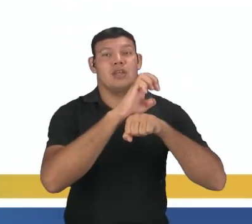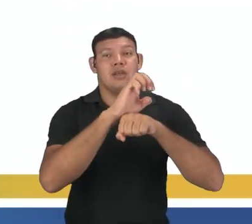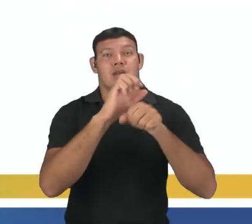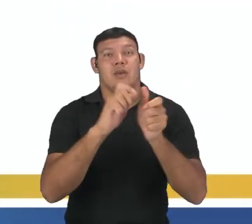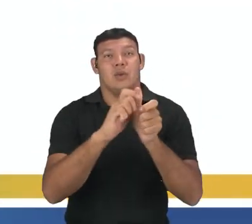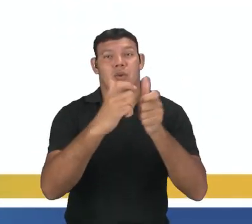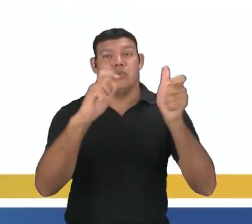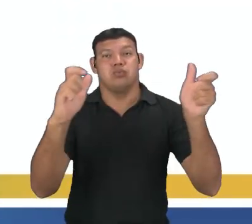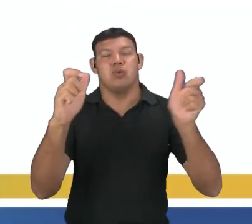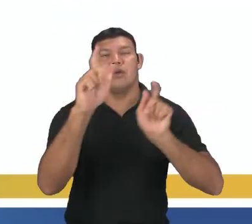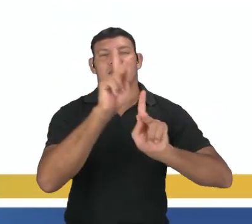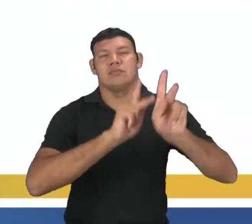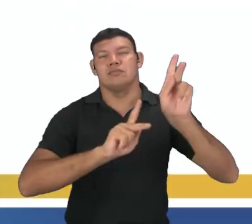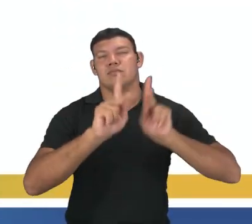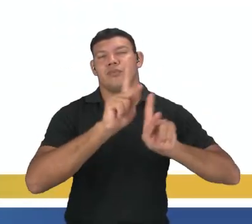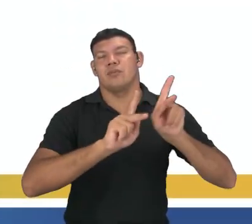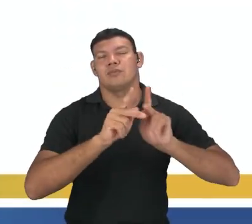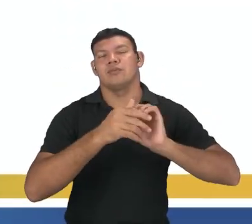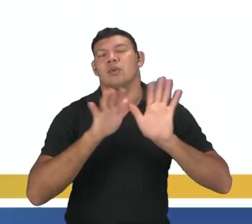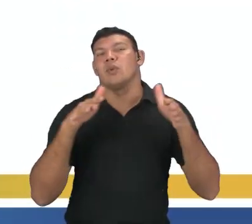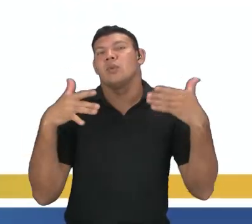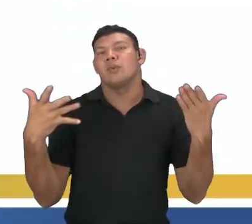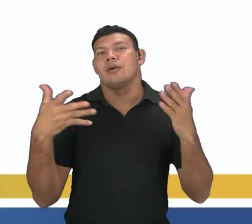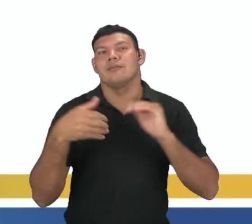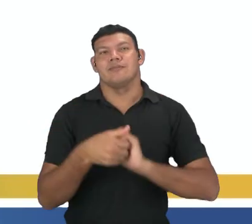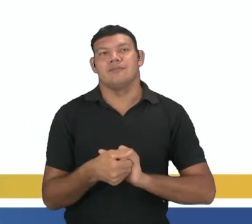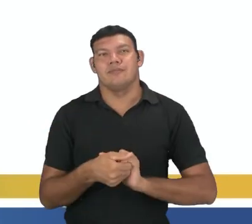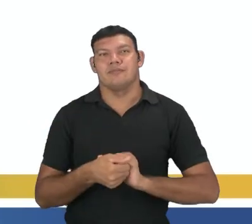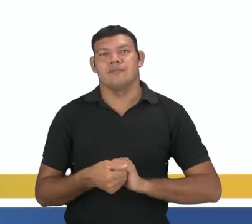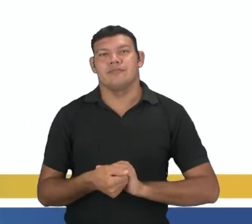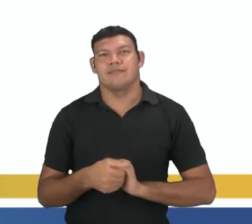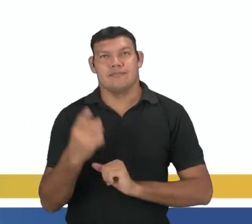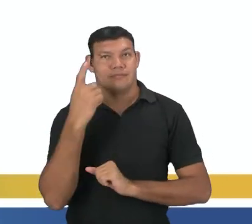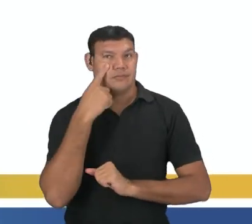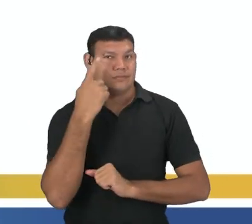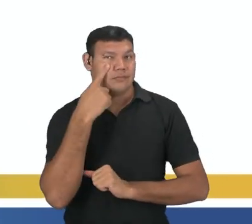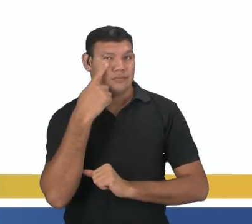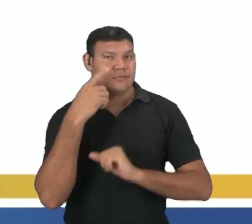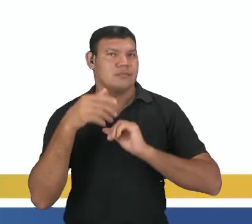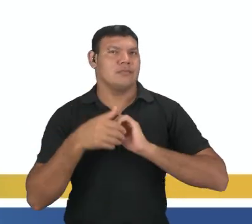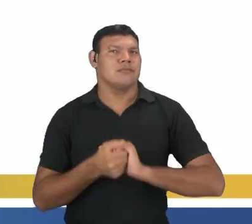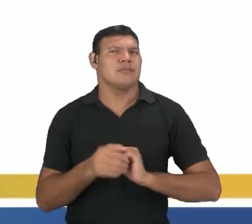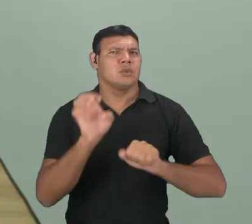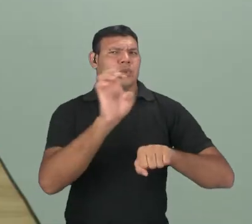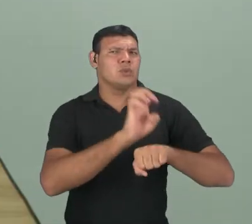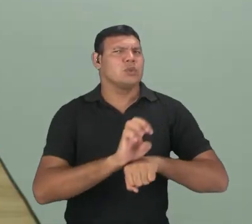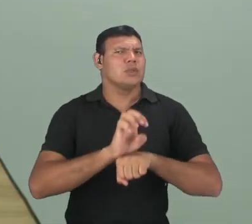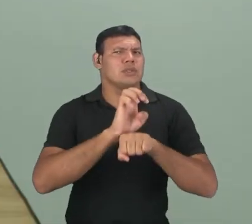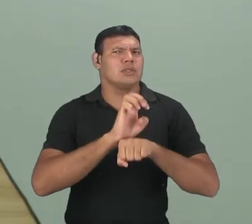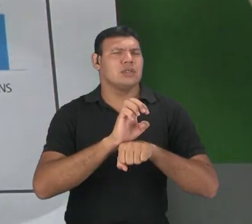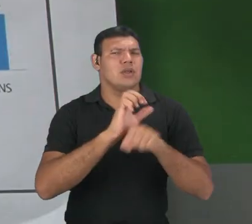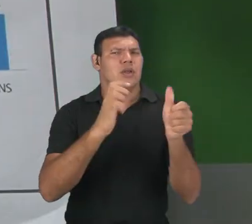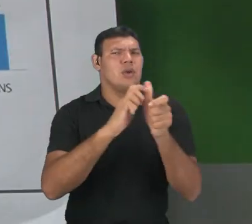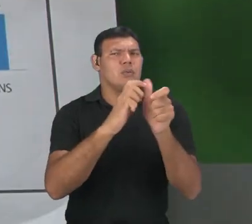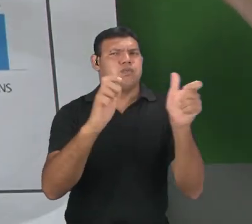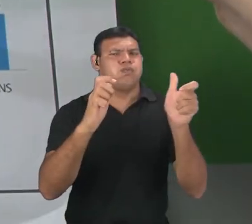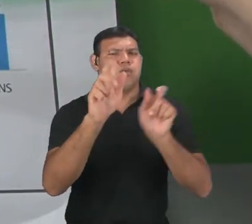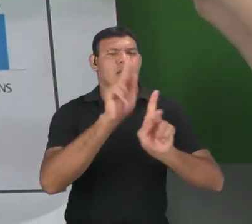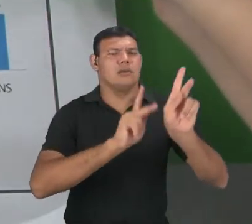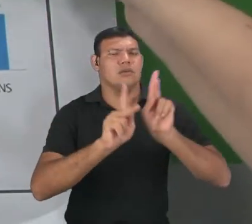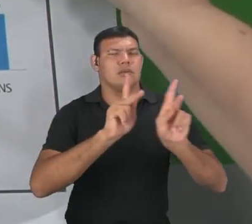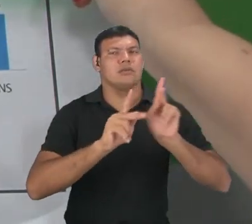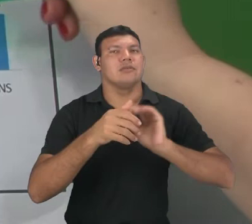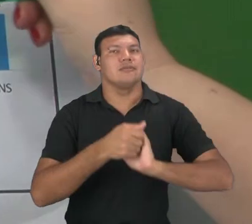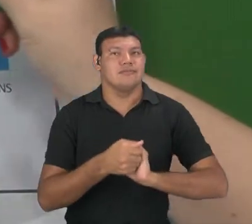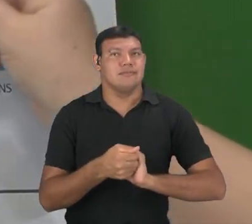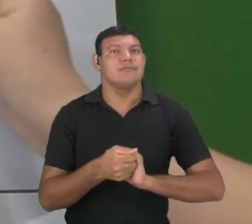mais populoso? Essa daí ficou fácil, né? Vocês lembram qual é? Olha aqui, ó. Qual é o estado? Aqui nós vamos